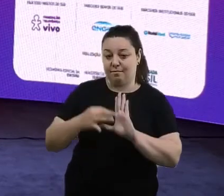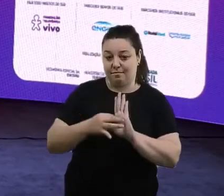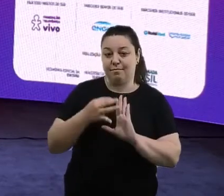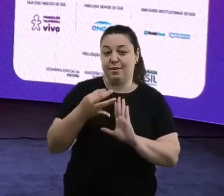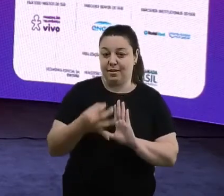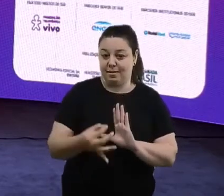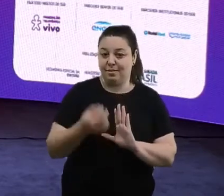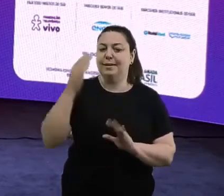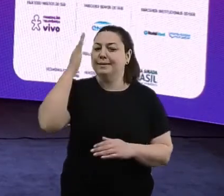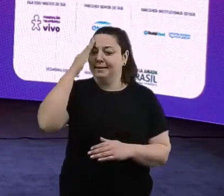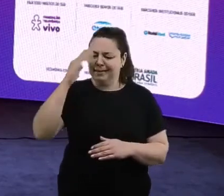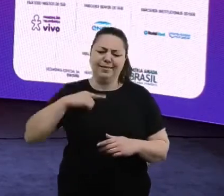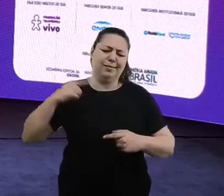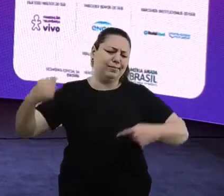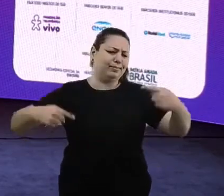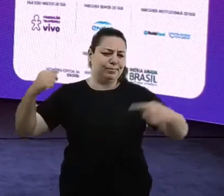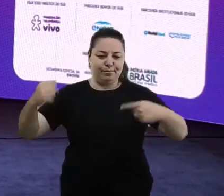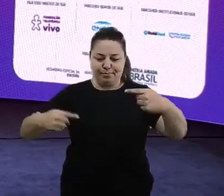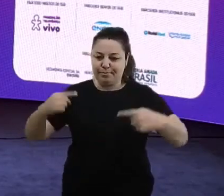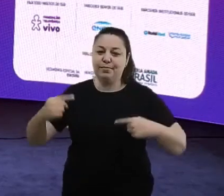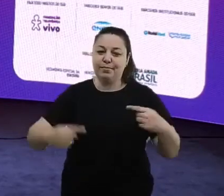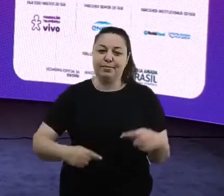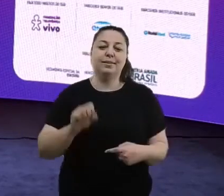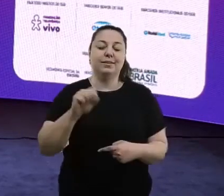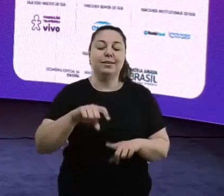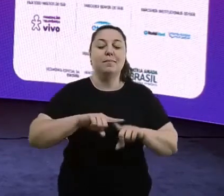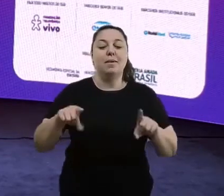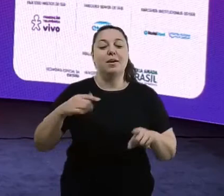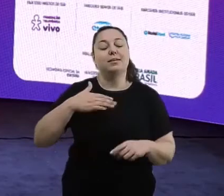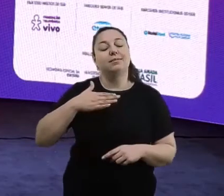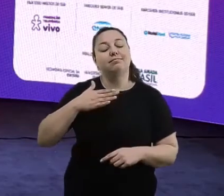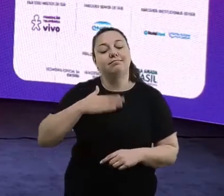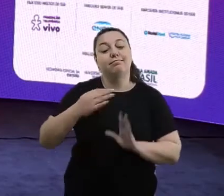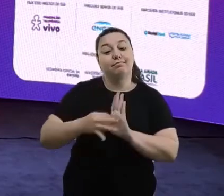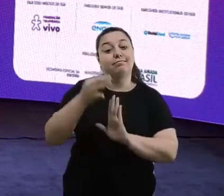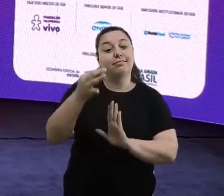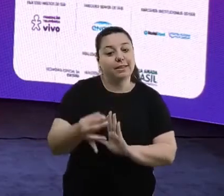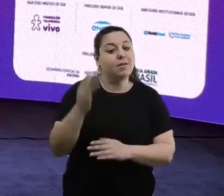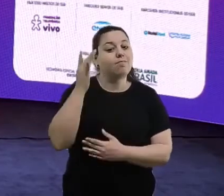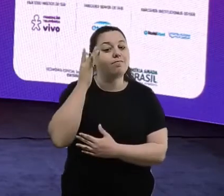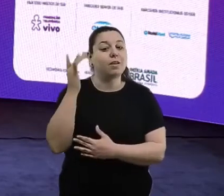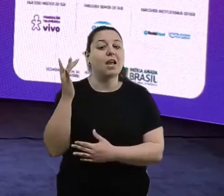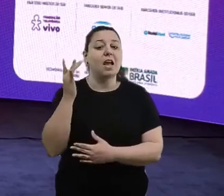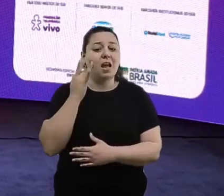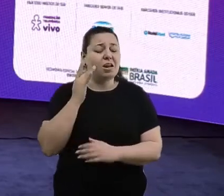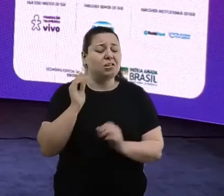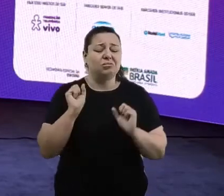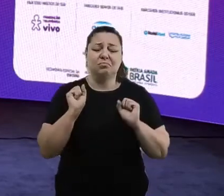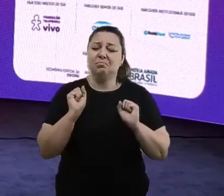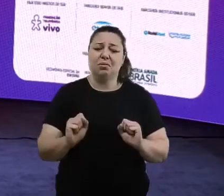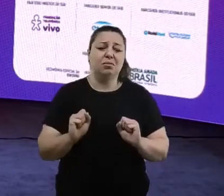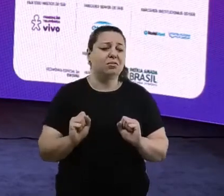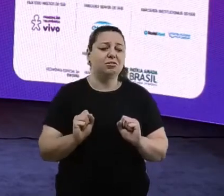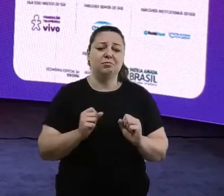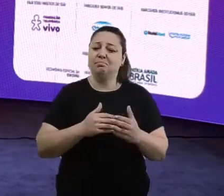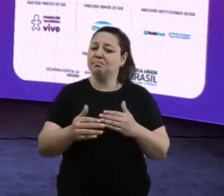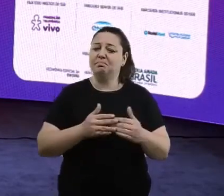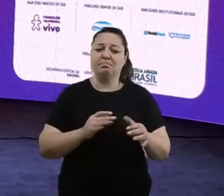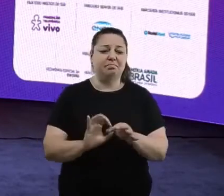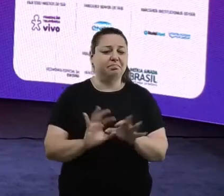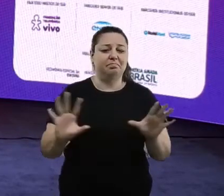grande discussão, uma grande polêmica, né, mas eu acho que realmente a gente pode mensurar qualquer coisa. A gente tem como medir, né, de algum